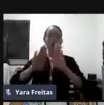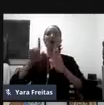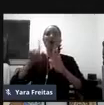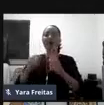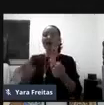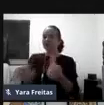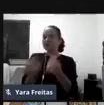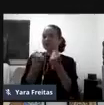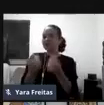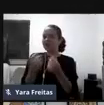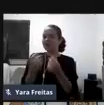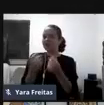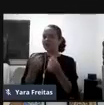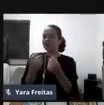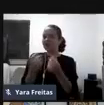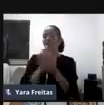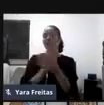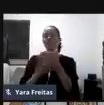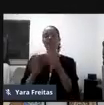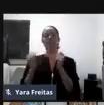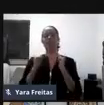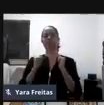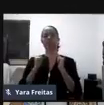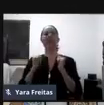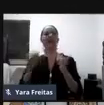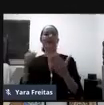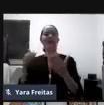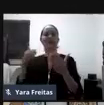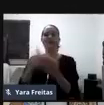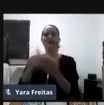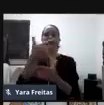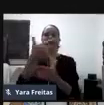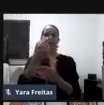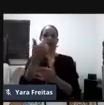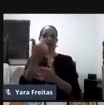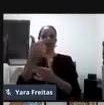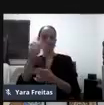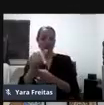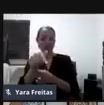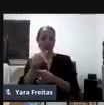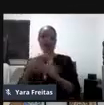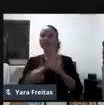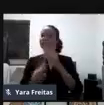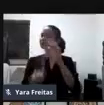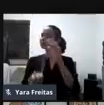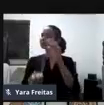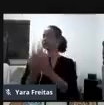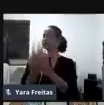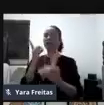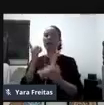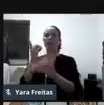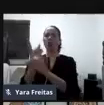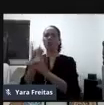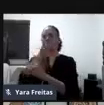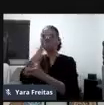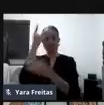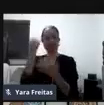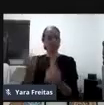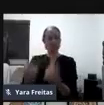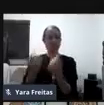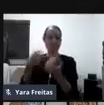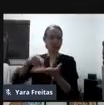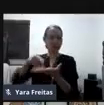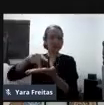foi, assim, uma grande descoberta, né? De que o exercício físico, em qualquer idade, principalmente